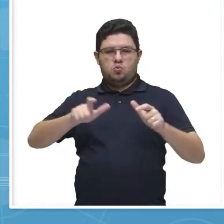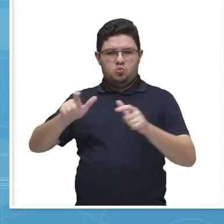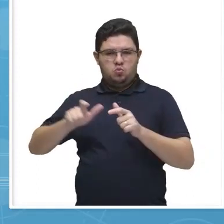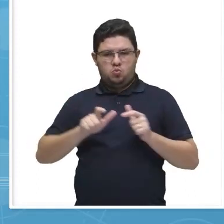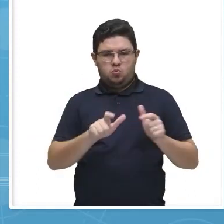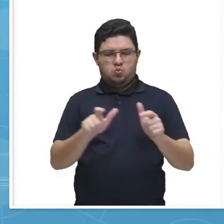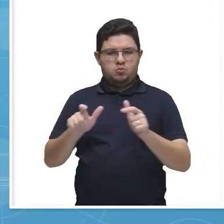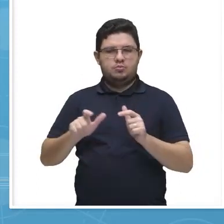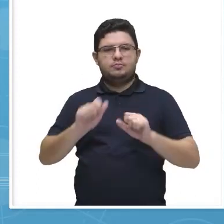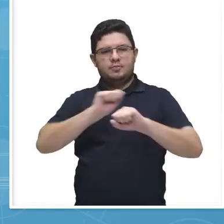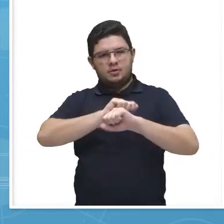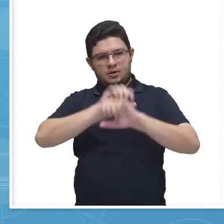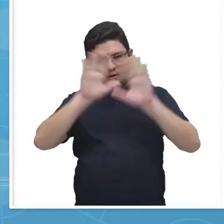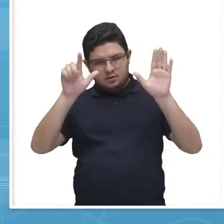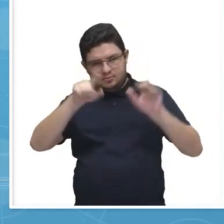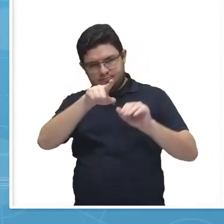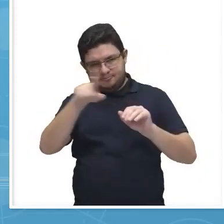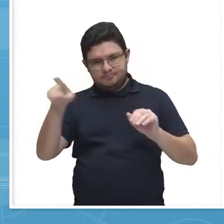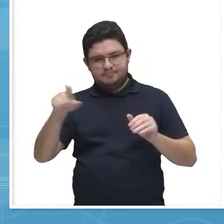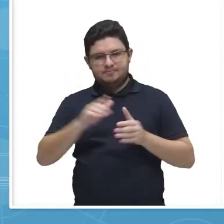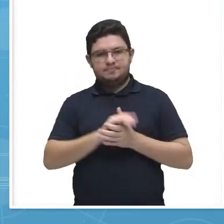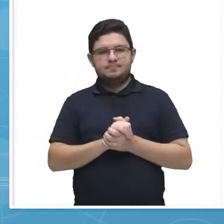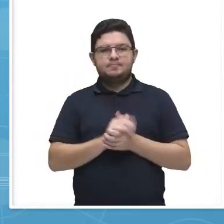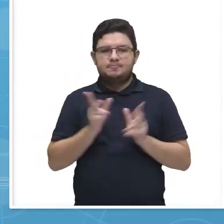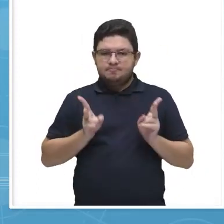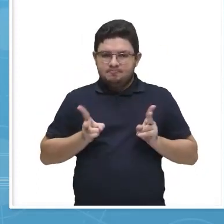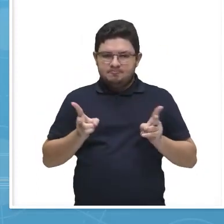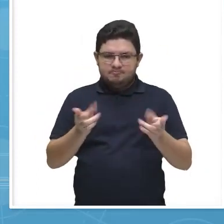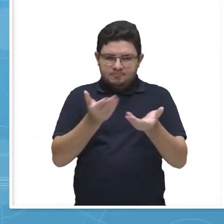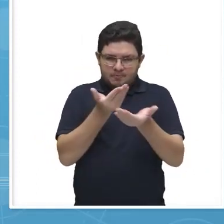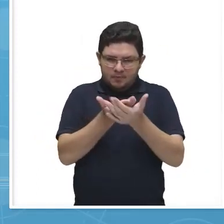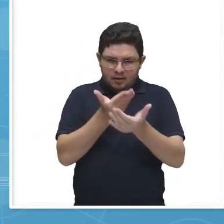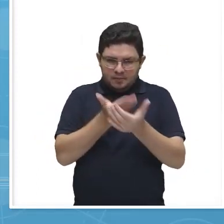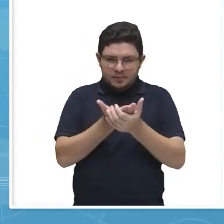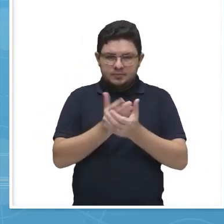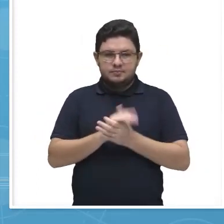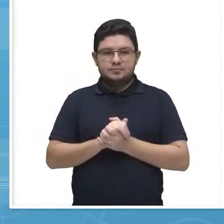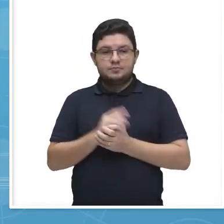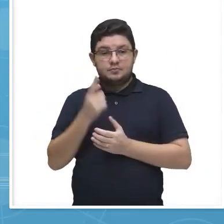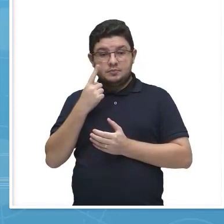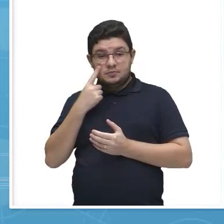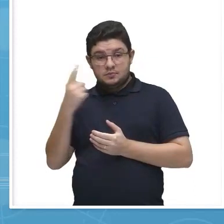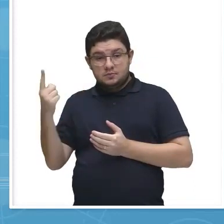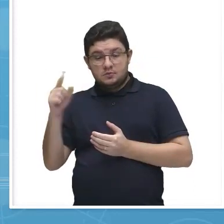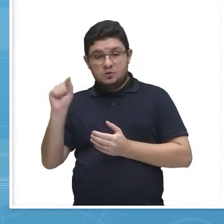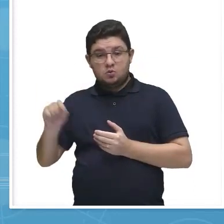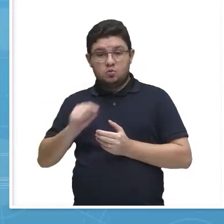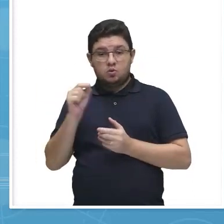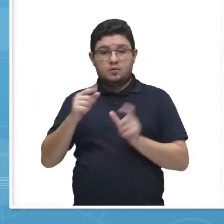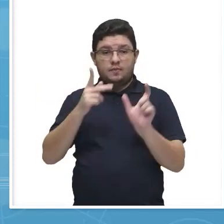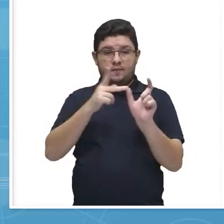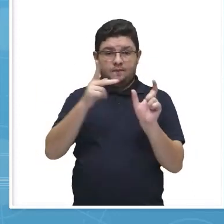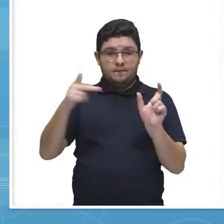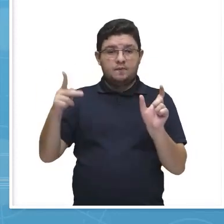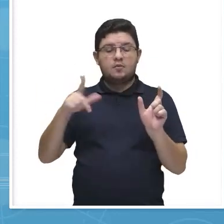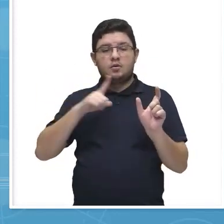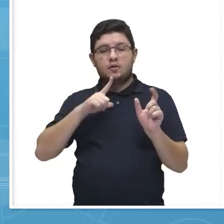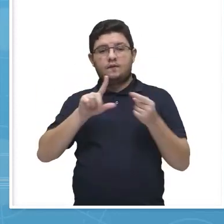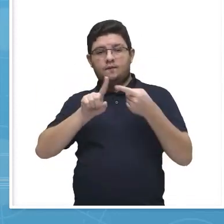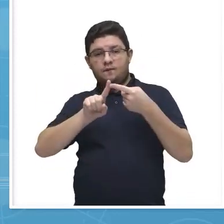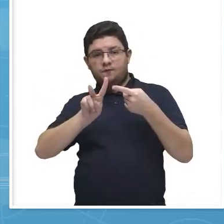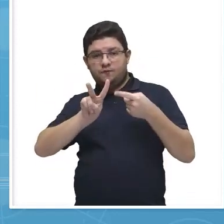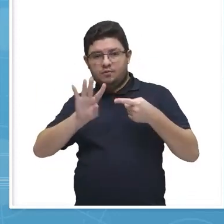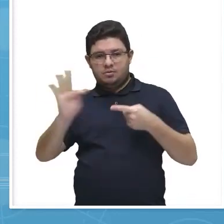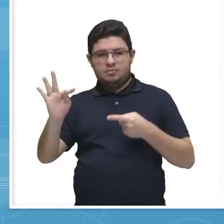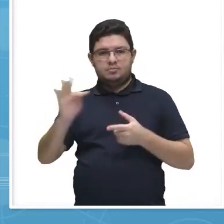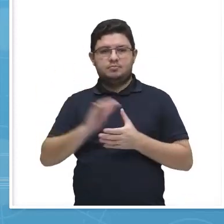Isso ficou claro para vocês? Vamos seguir então? Olha aí. Nós temos os verbos transitivos. Transitivos, eles têm, isso é